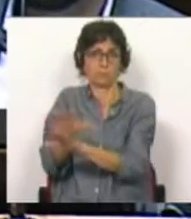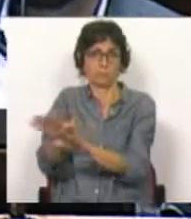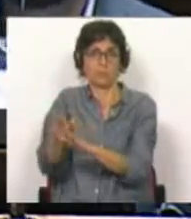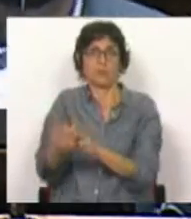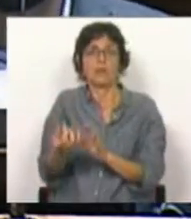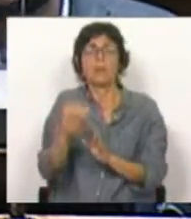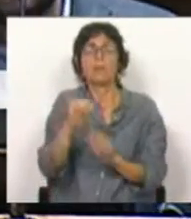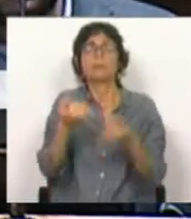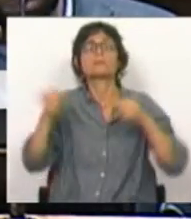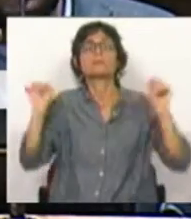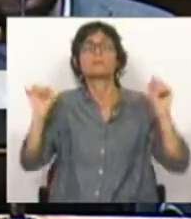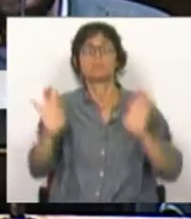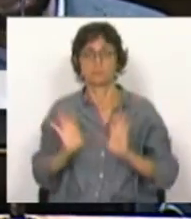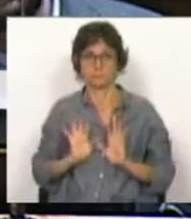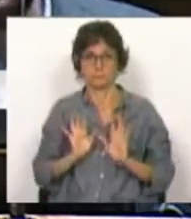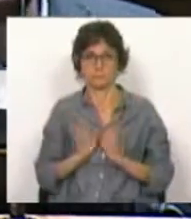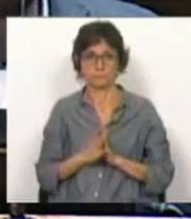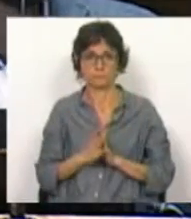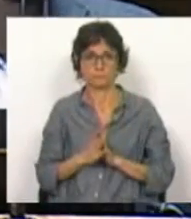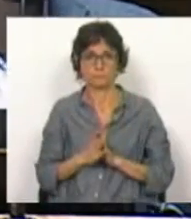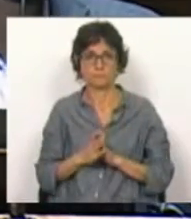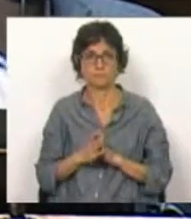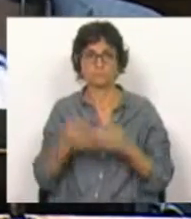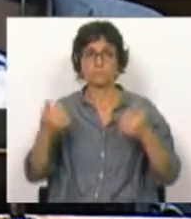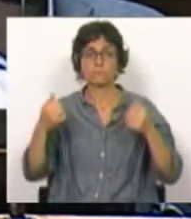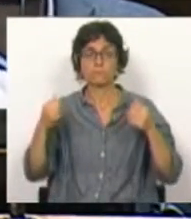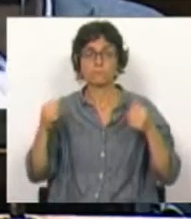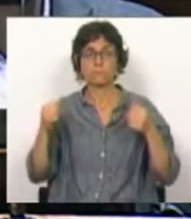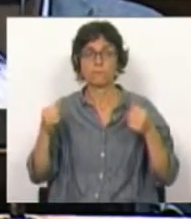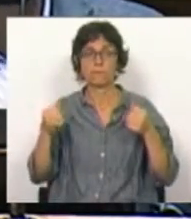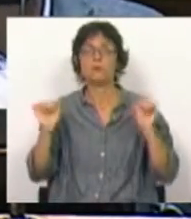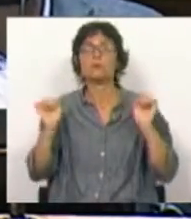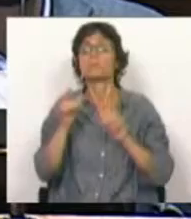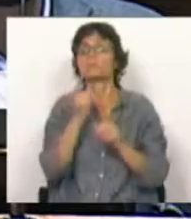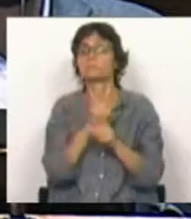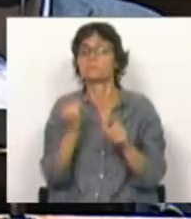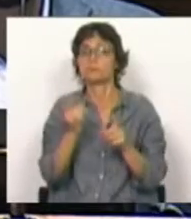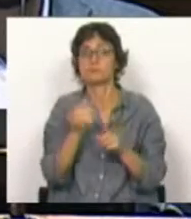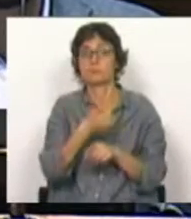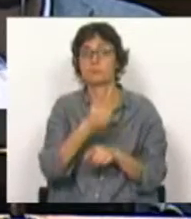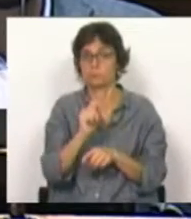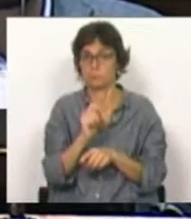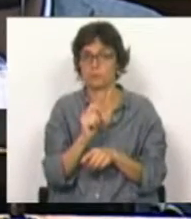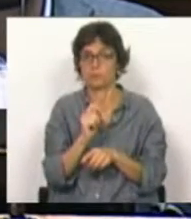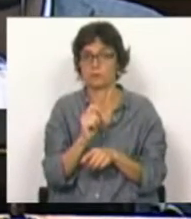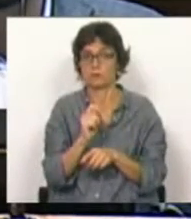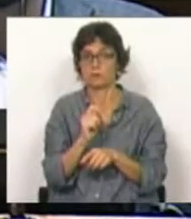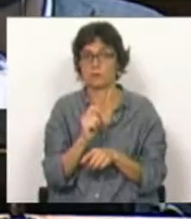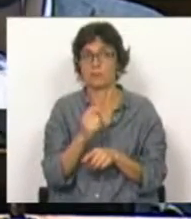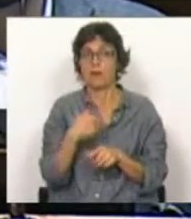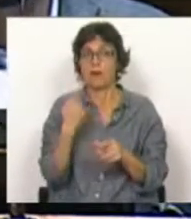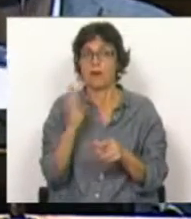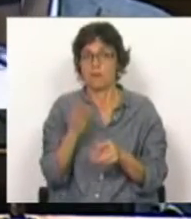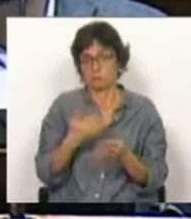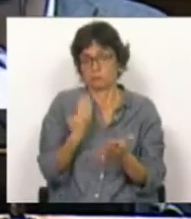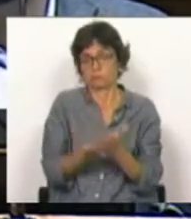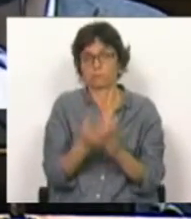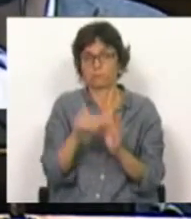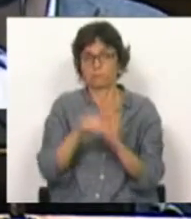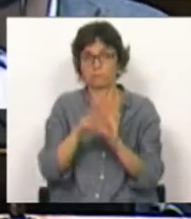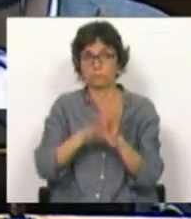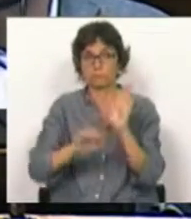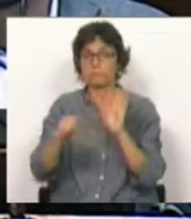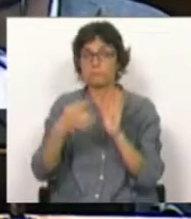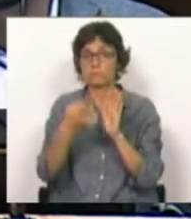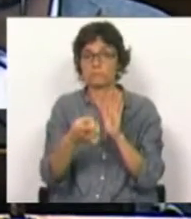da autonomia. Bom, esquece de dizer que, por exemplo, o Bloco de Esquerda já propôs aqui projetos de lei para que